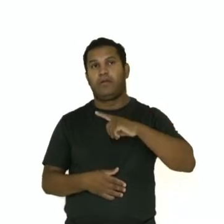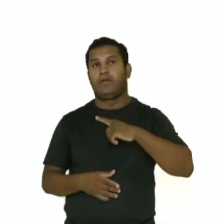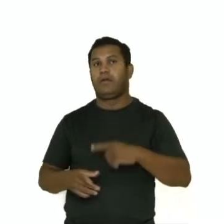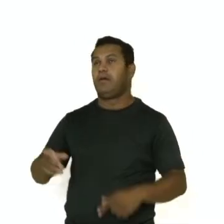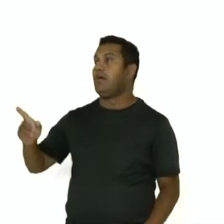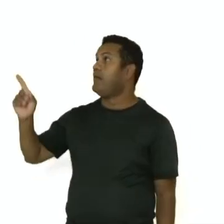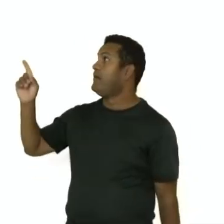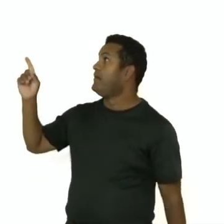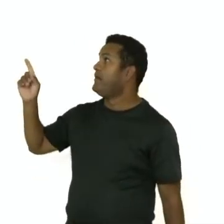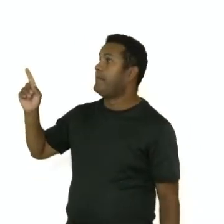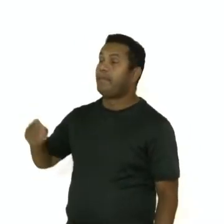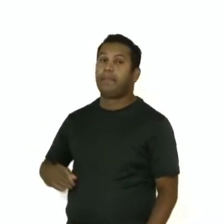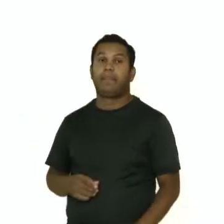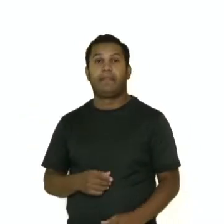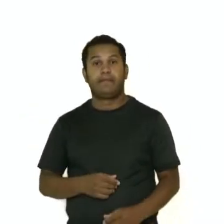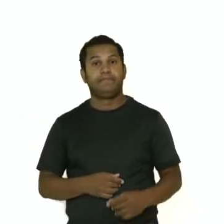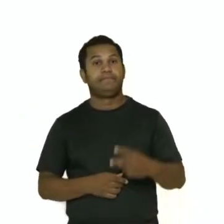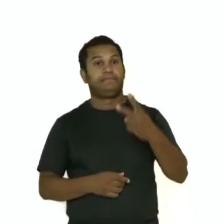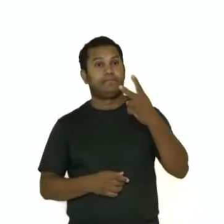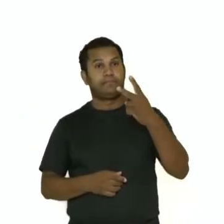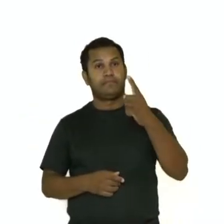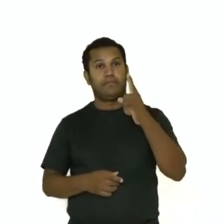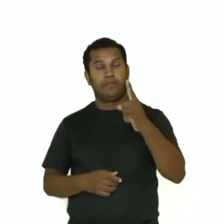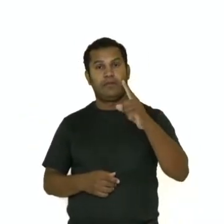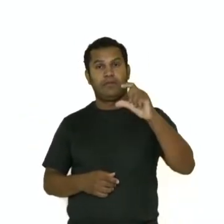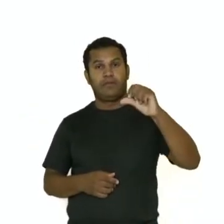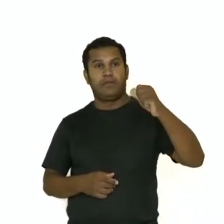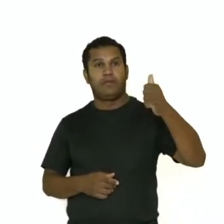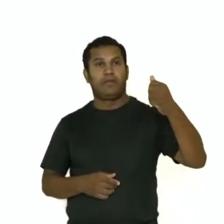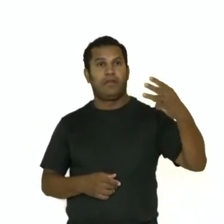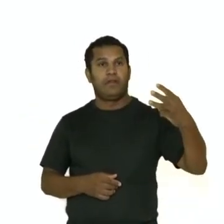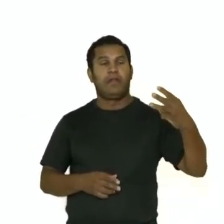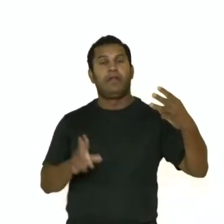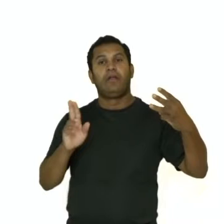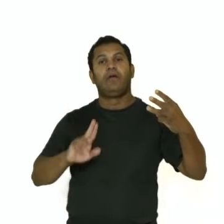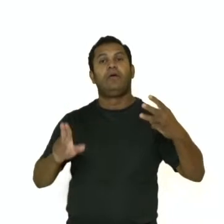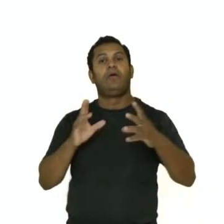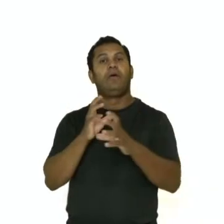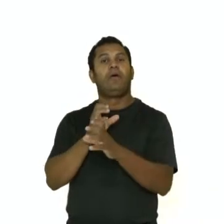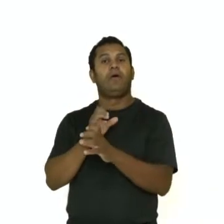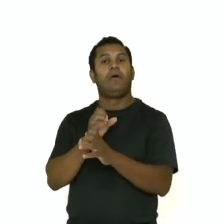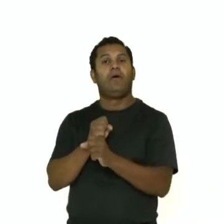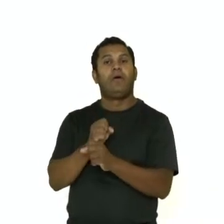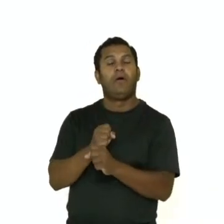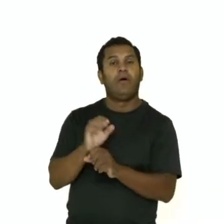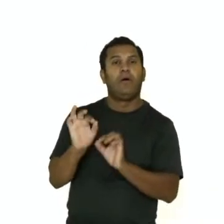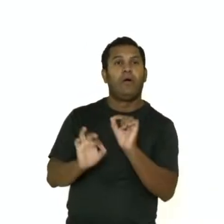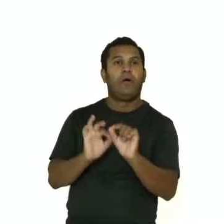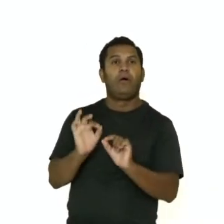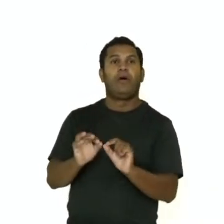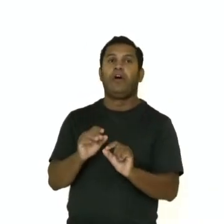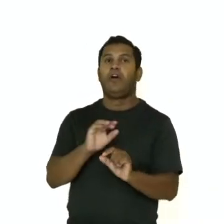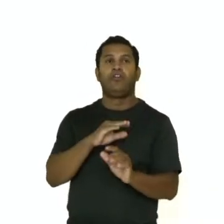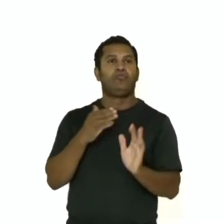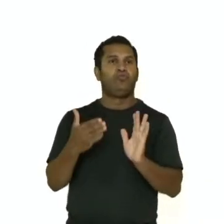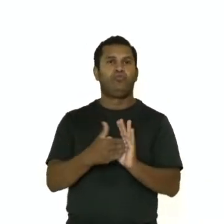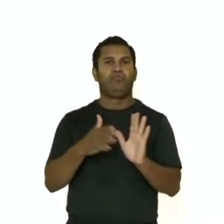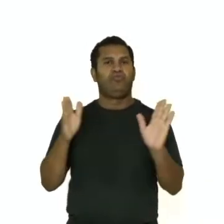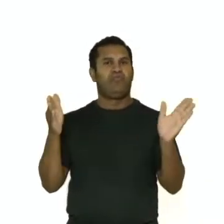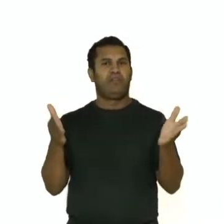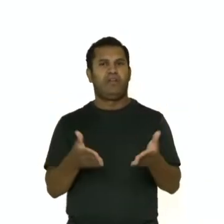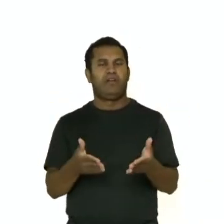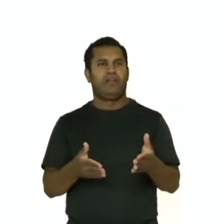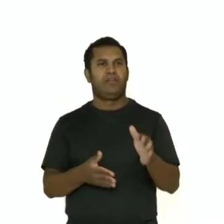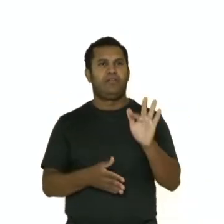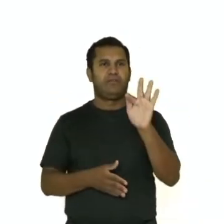divisão de 1913. Os critérios foram ali somente físicos, como clima, vegetação